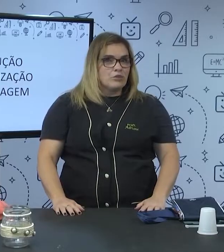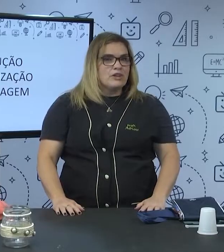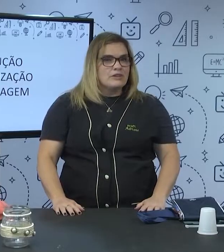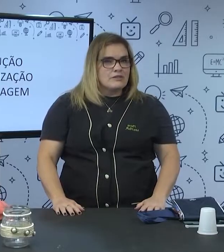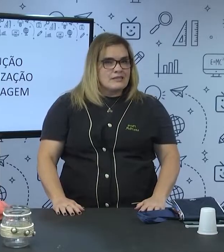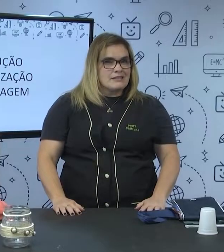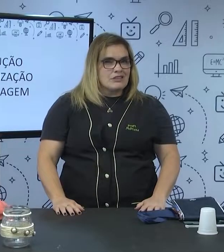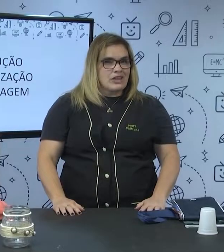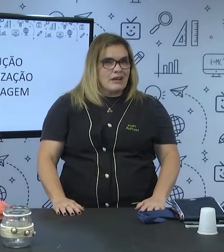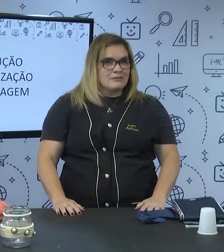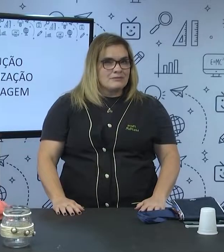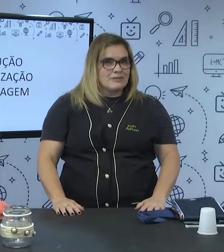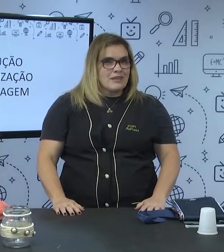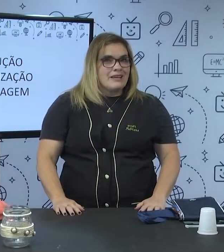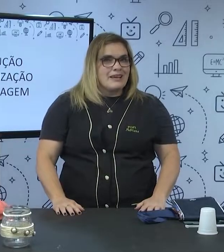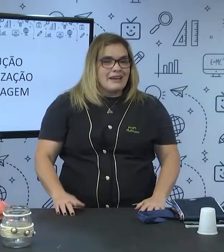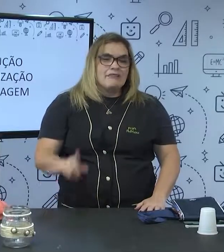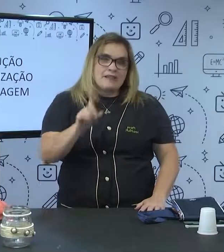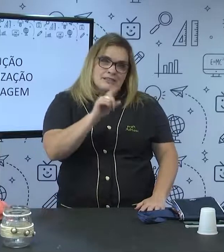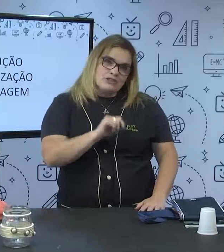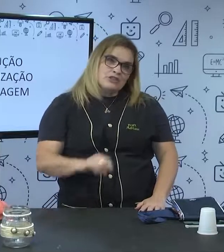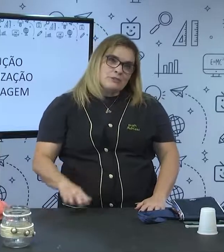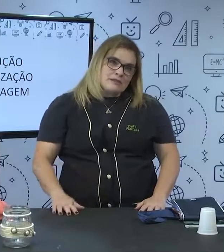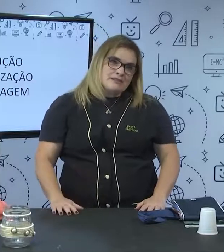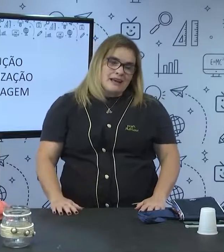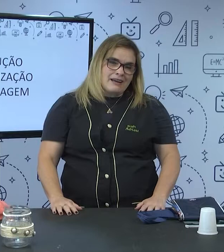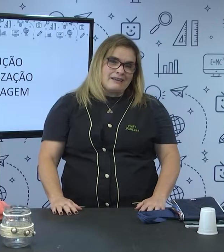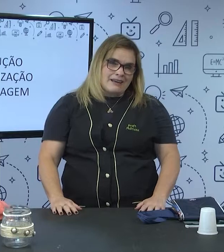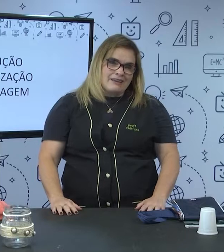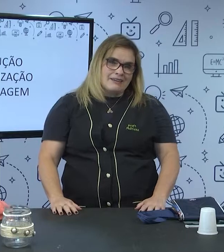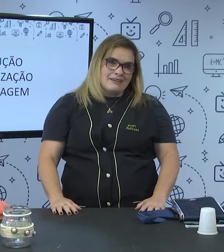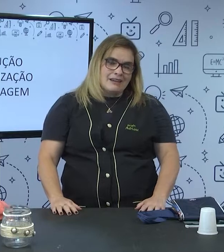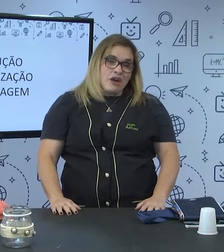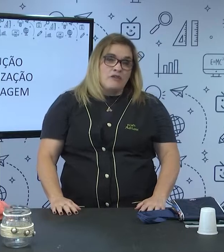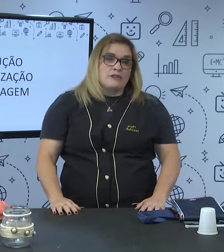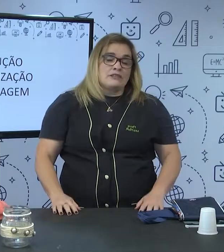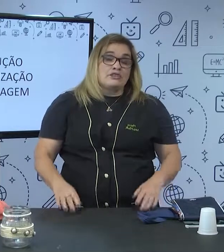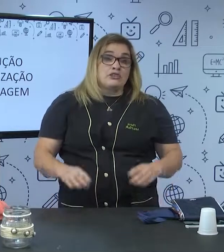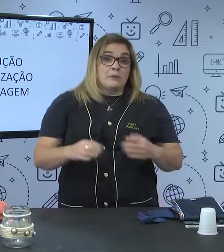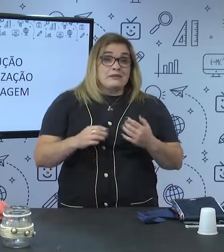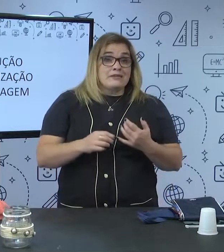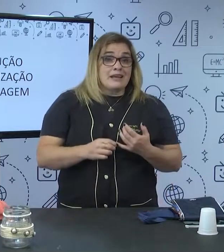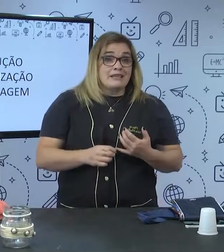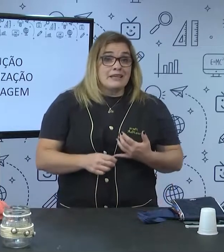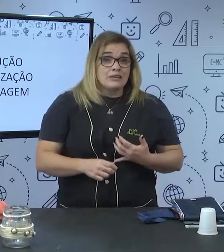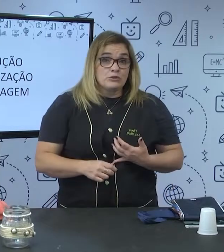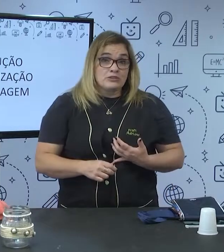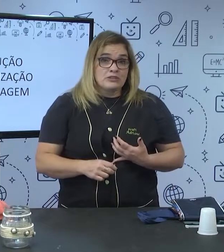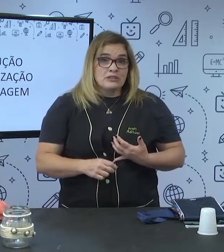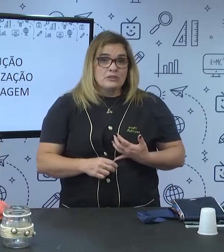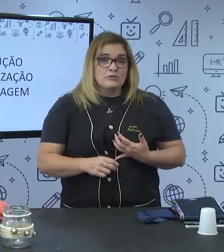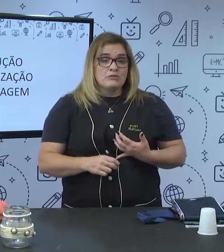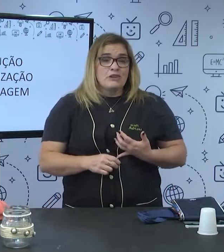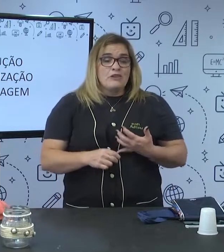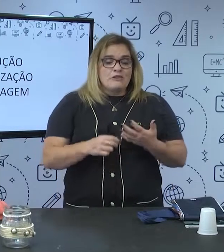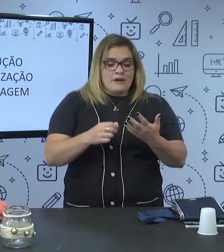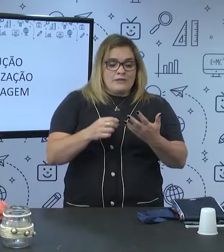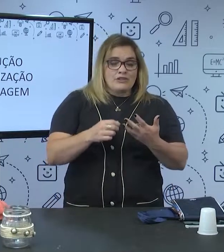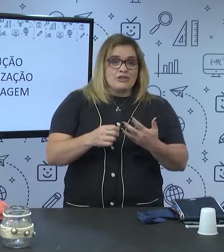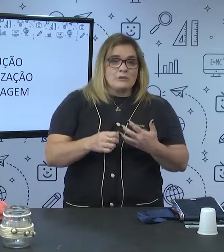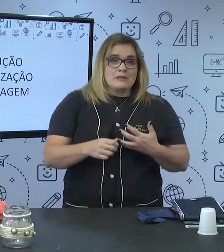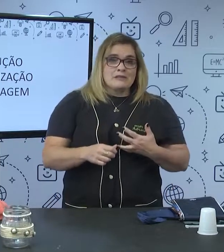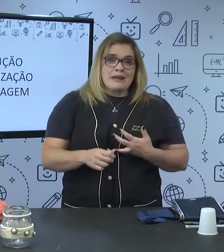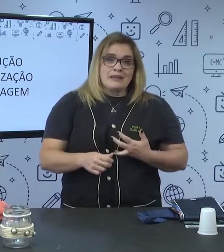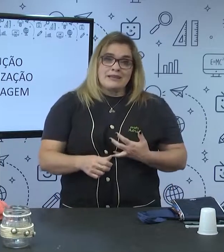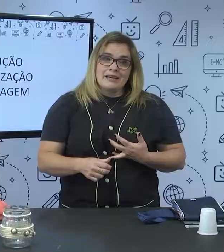Então, o que que vocês acharam? Faz a gente pensar, né? Faz a gente pensar em redução,